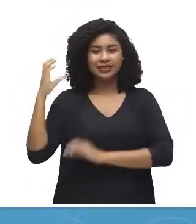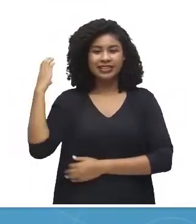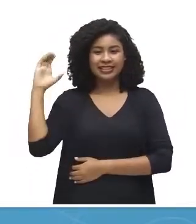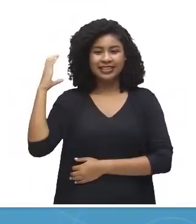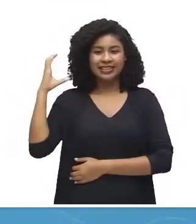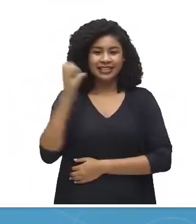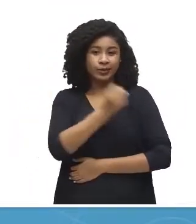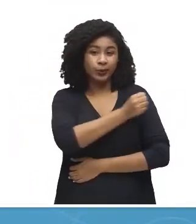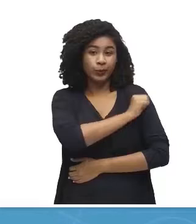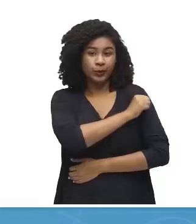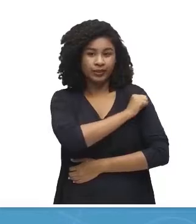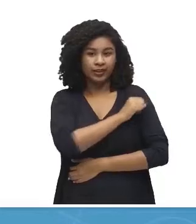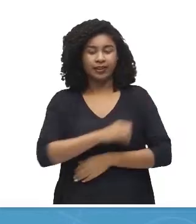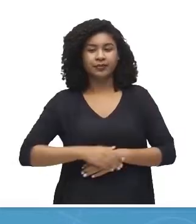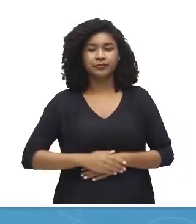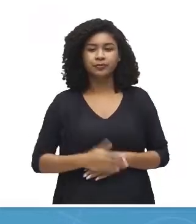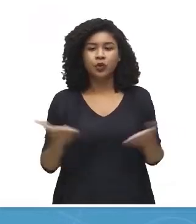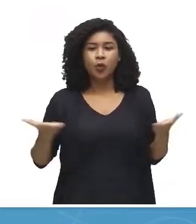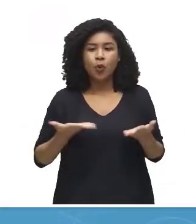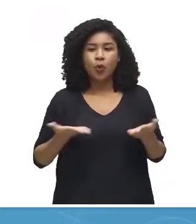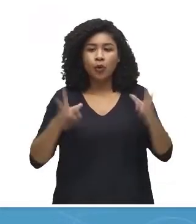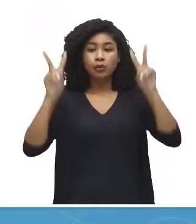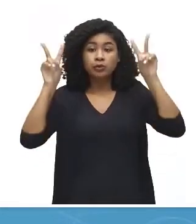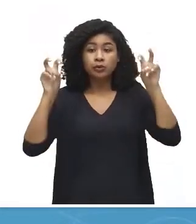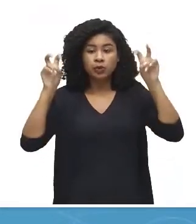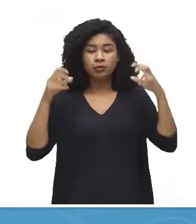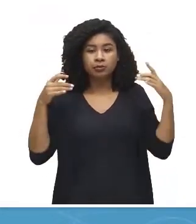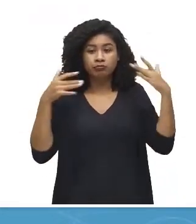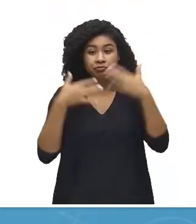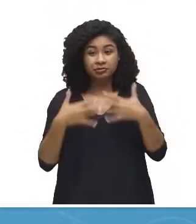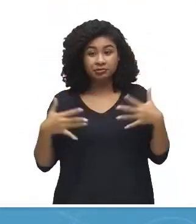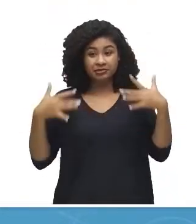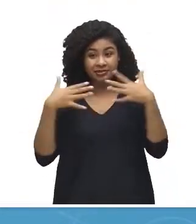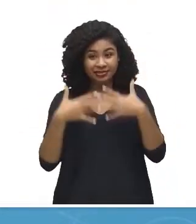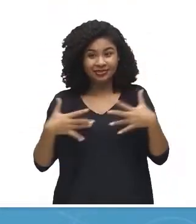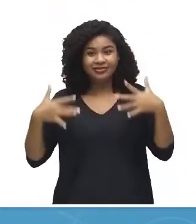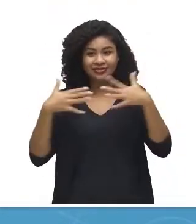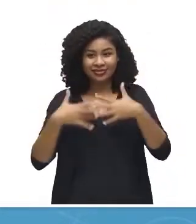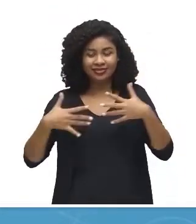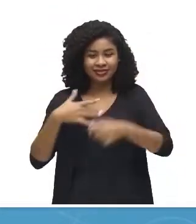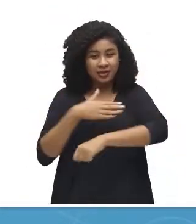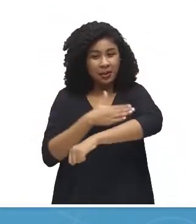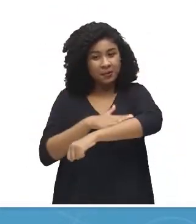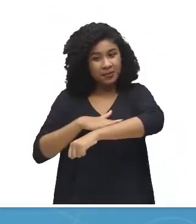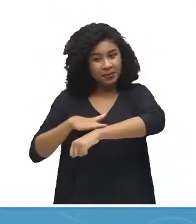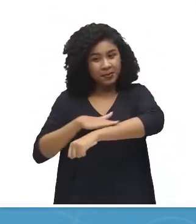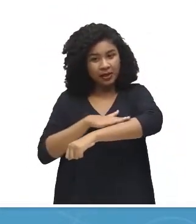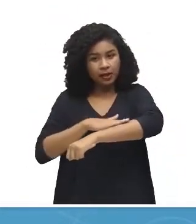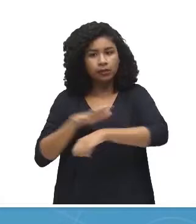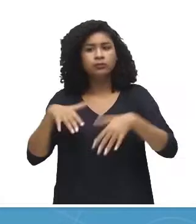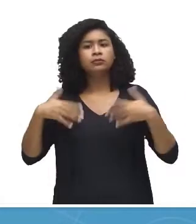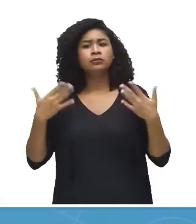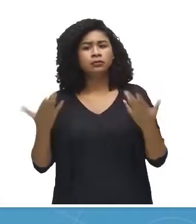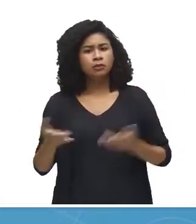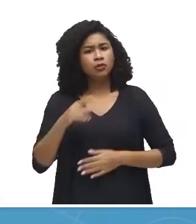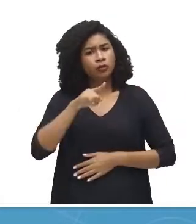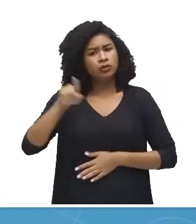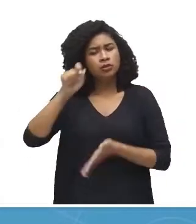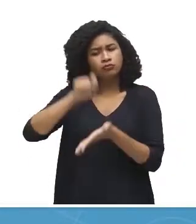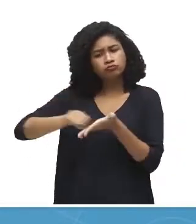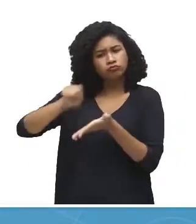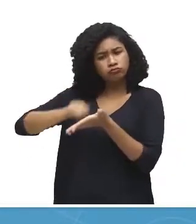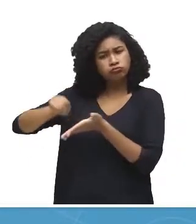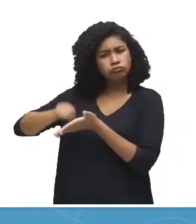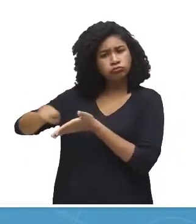hoje a gente vai ver o tecido epitelial. Então, anotem direitinho, né? Façam suas anotações. Qualquer